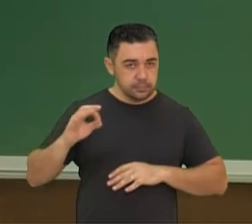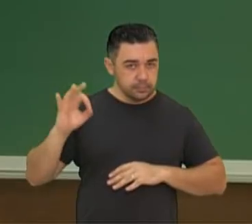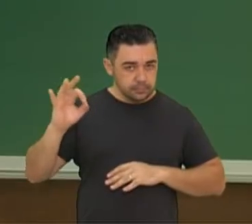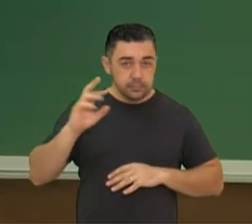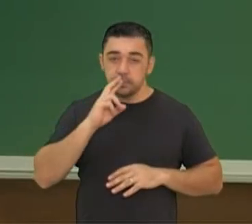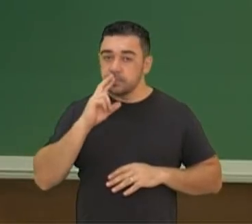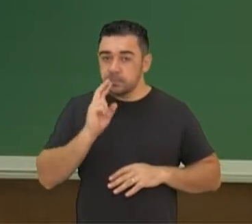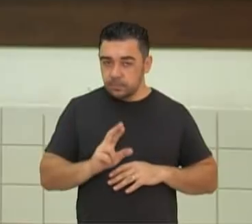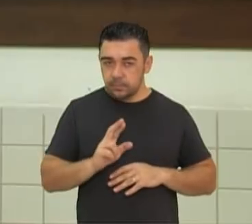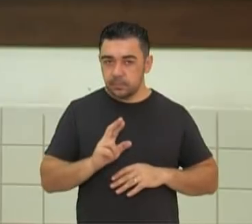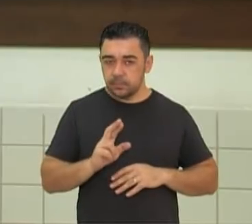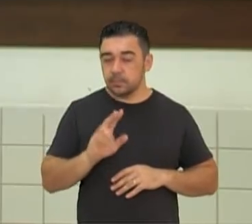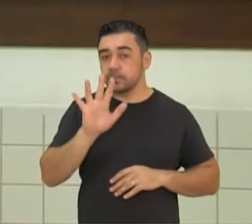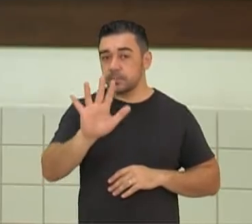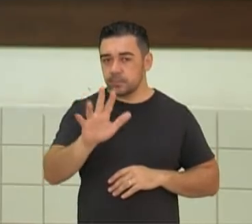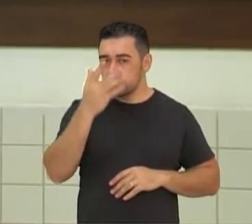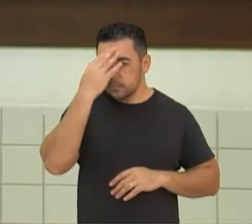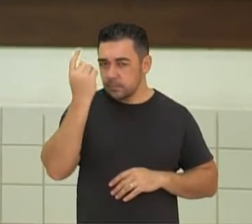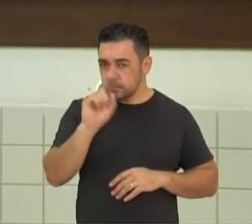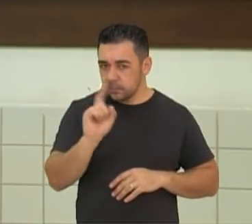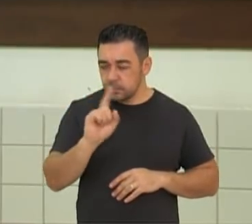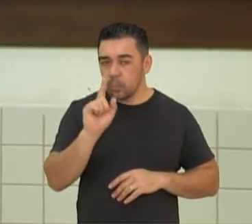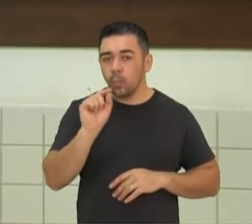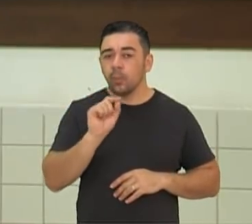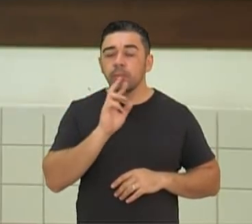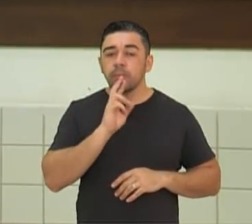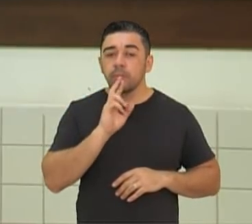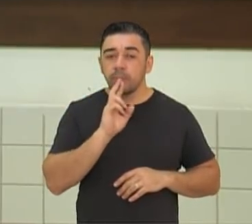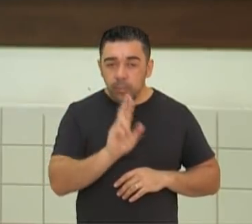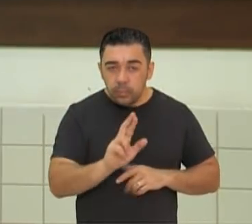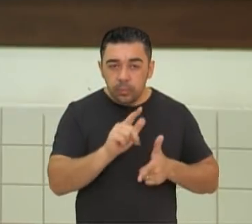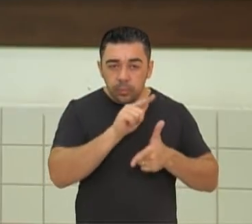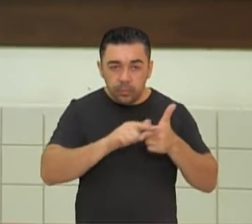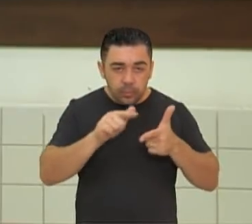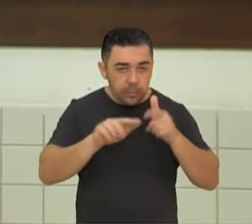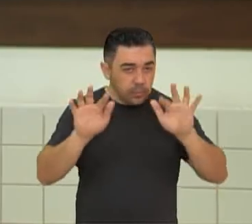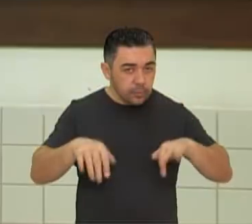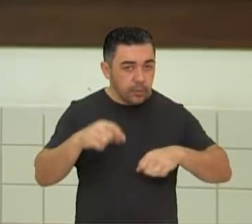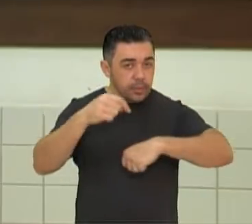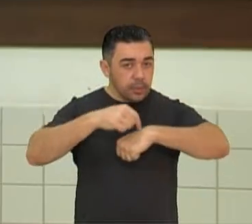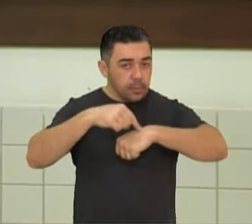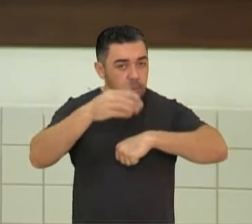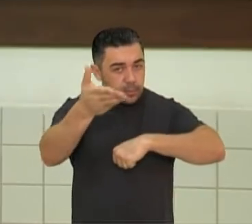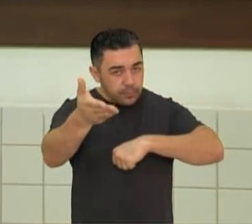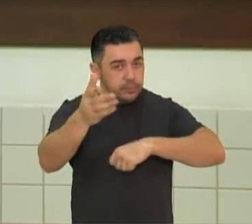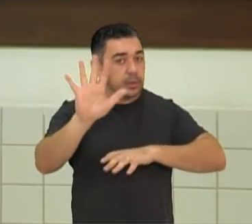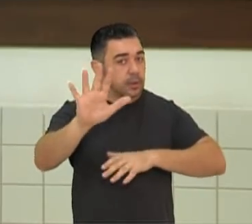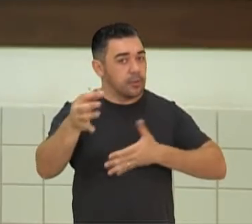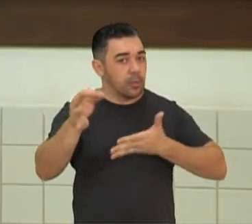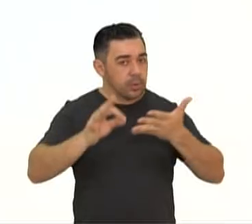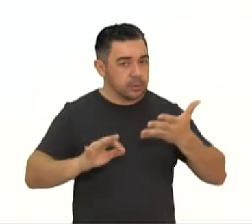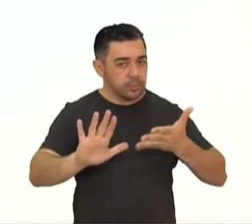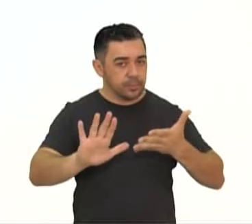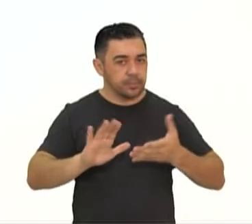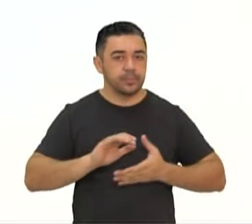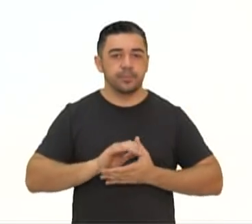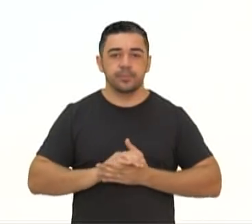grau. E não esqueça de responder o problema. Escrever a resposta no final. Te dou um tempinho e a gente já volta com a resposta.